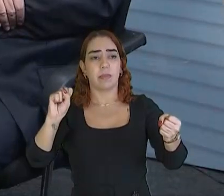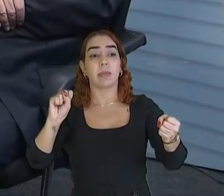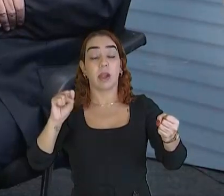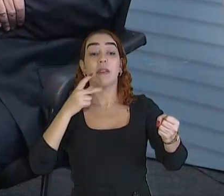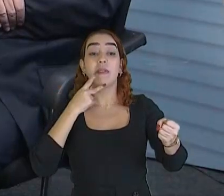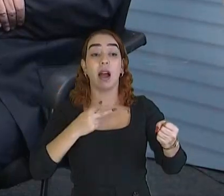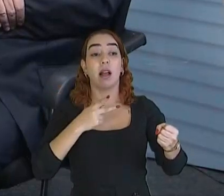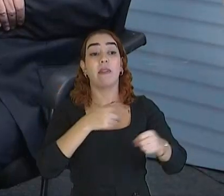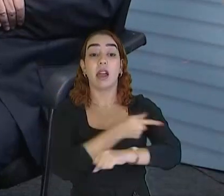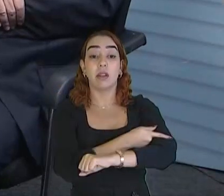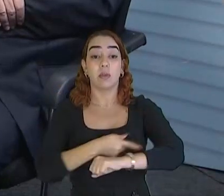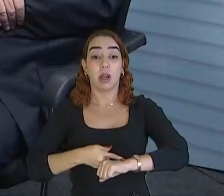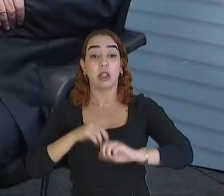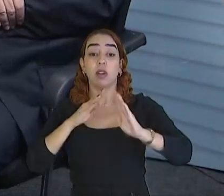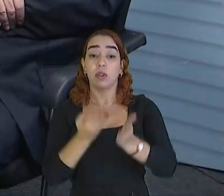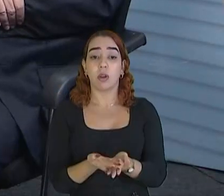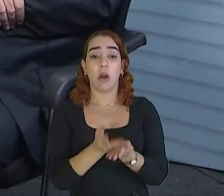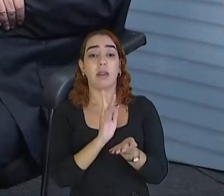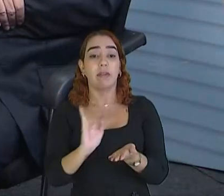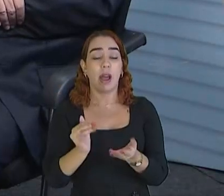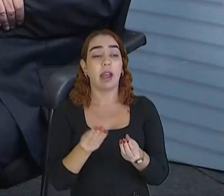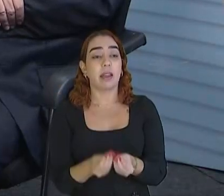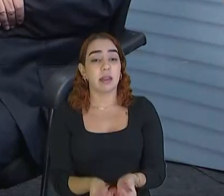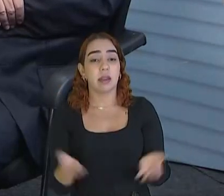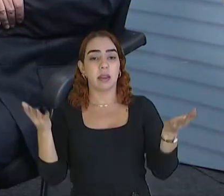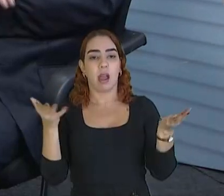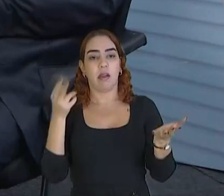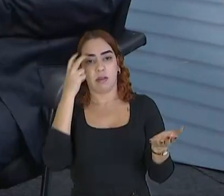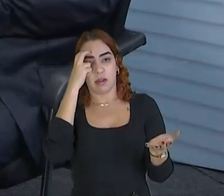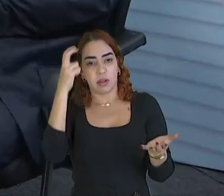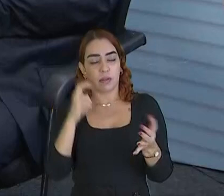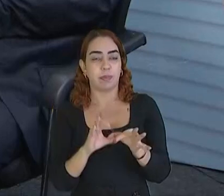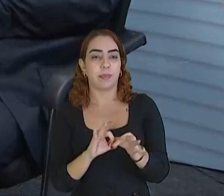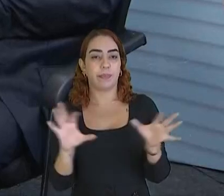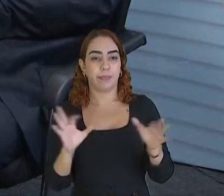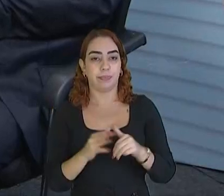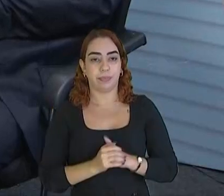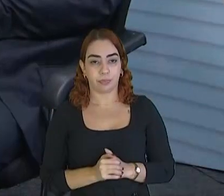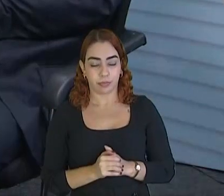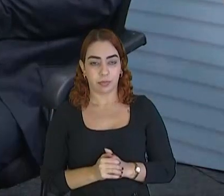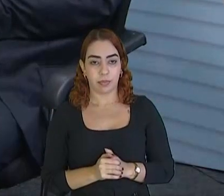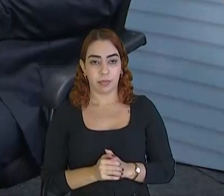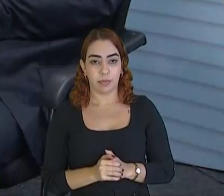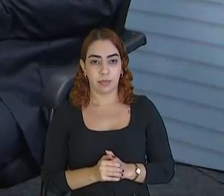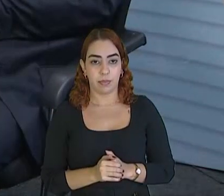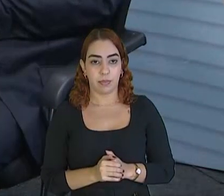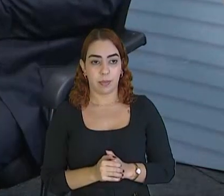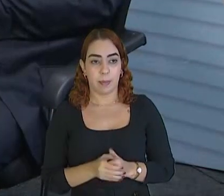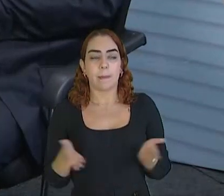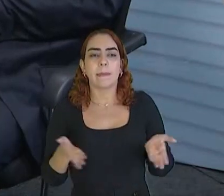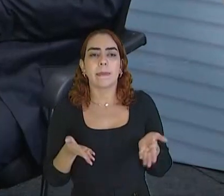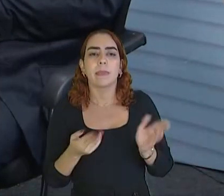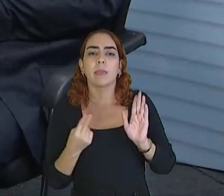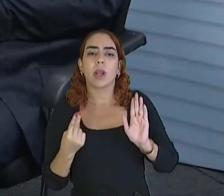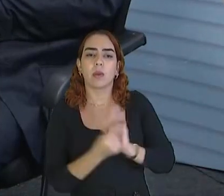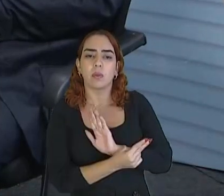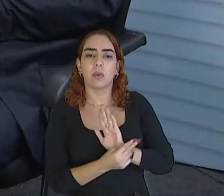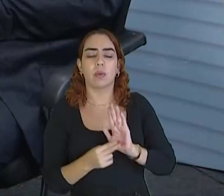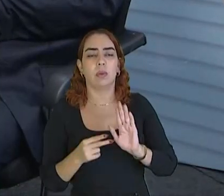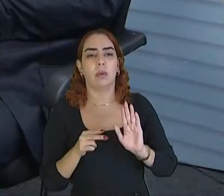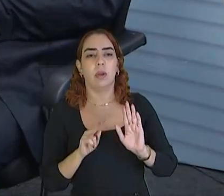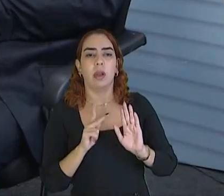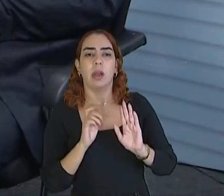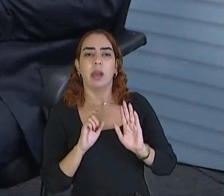vai libertar as pessoas. A gente precisa desse tipo de narrativa. Nós temos hoje um Hélio Gaspari, que eu gosto muito, que é profundo nas